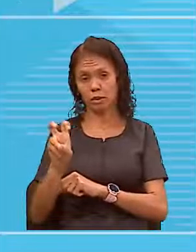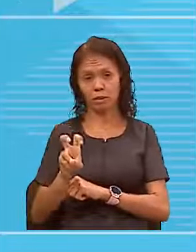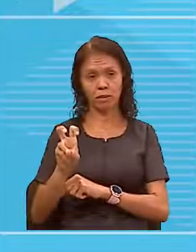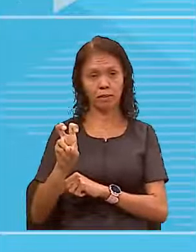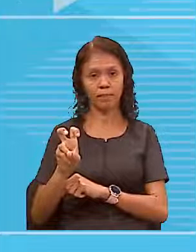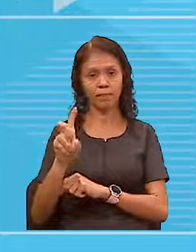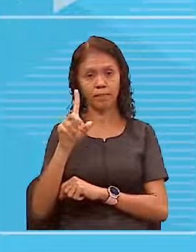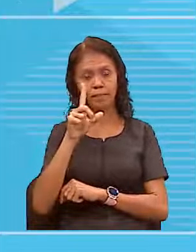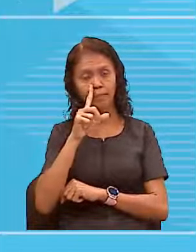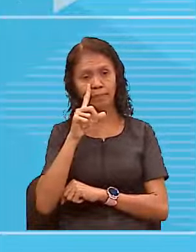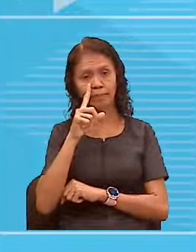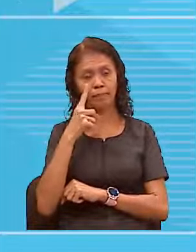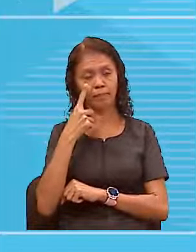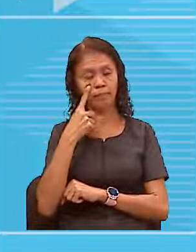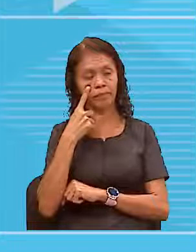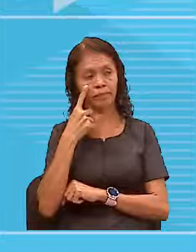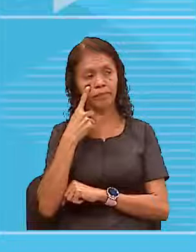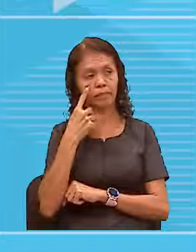para essa questão.